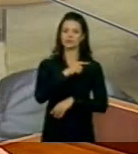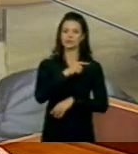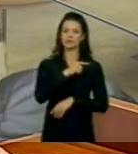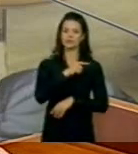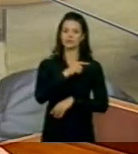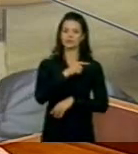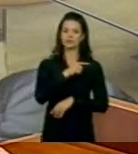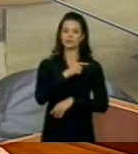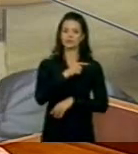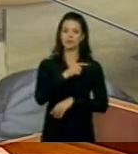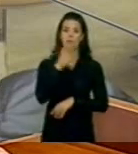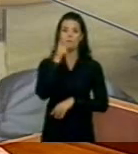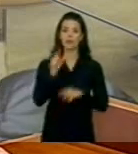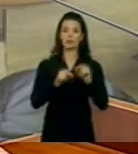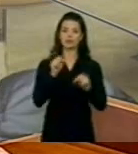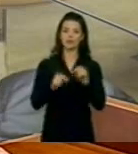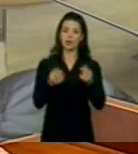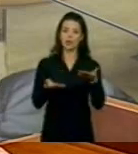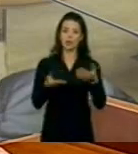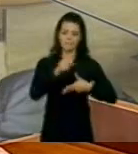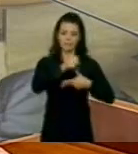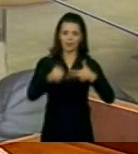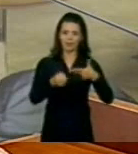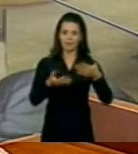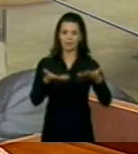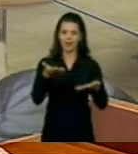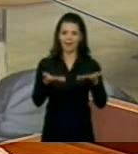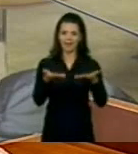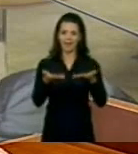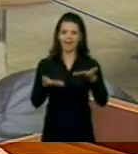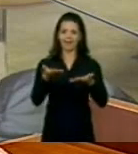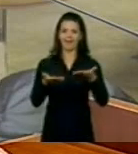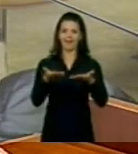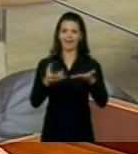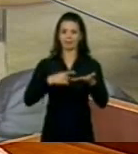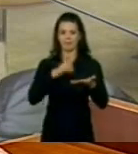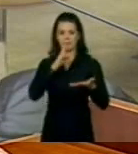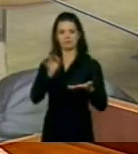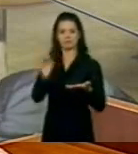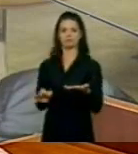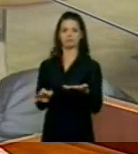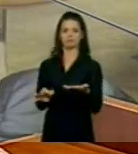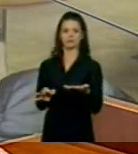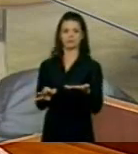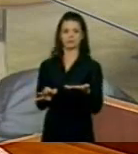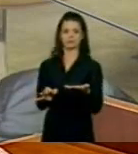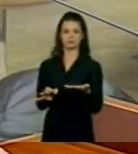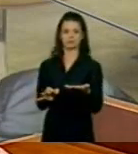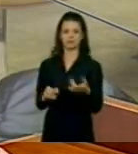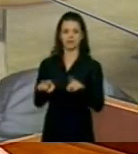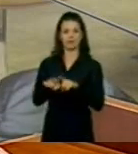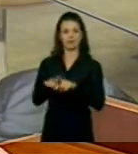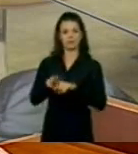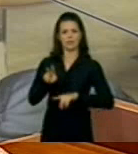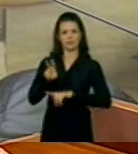no sentido de equilibrar a balança dos poderes, de agir com serenidade, de